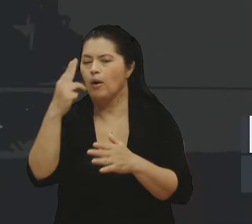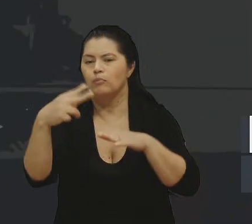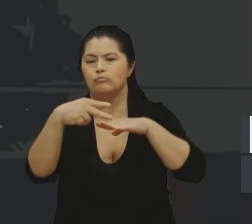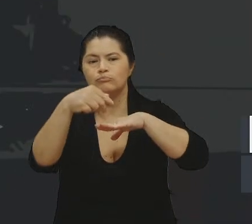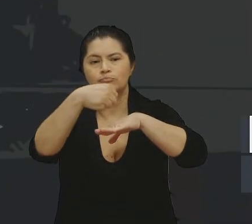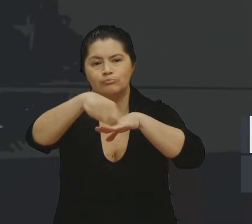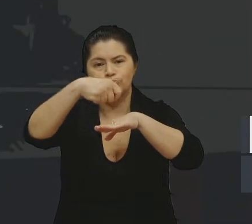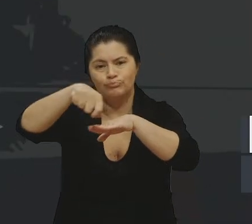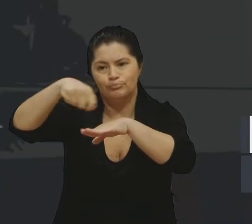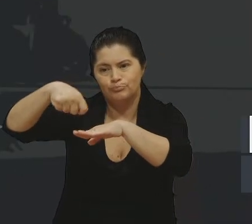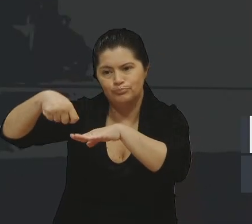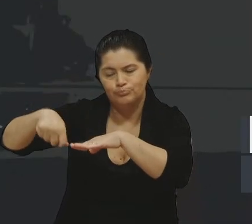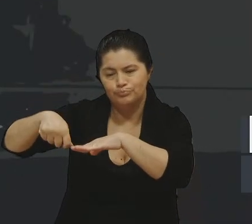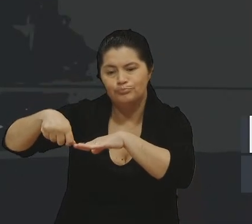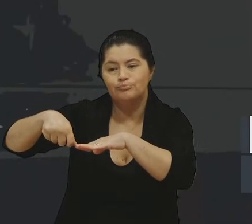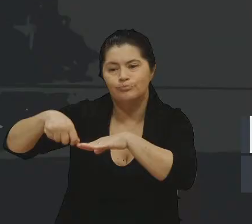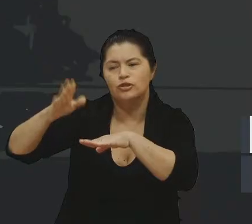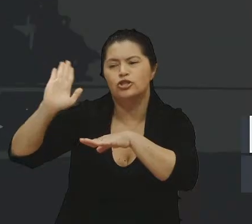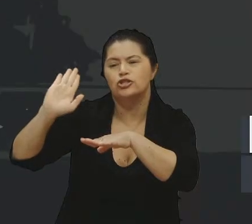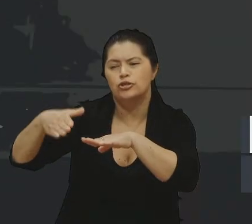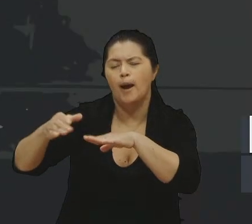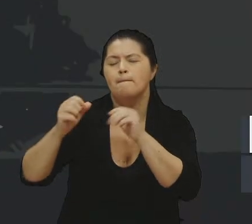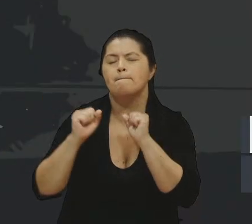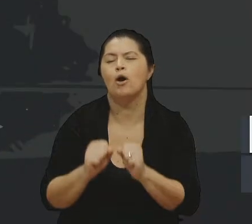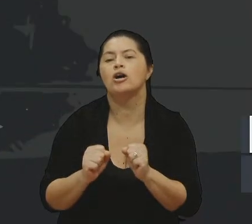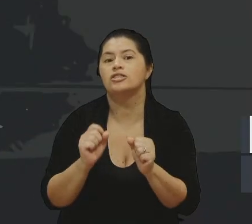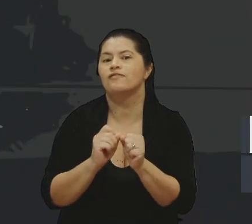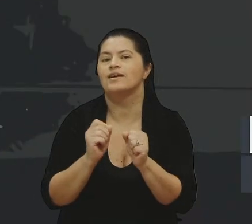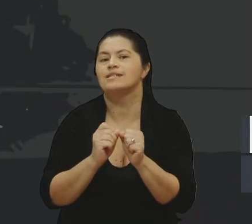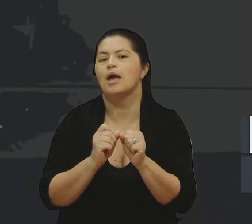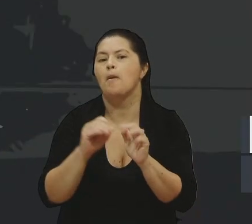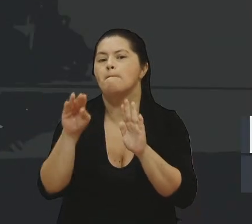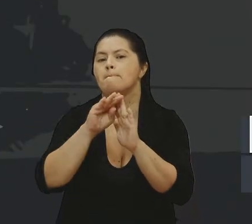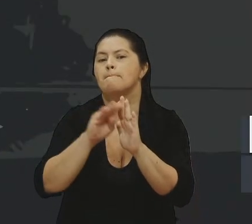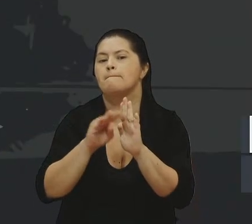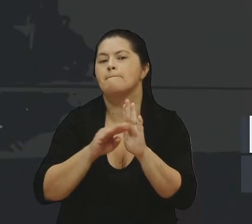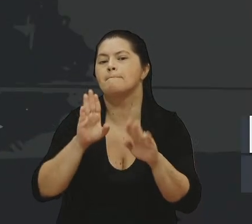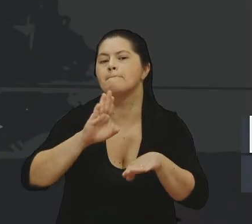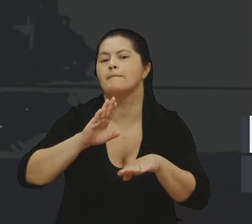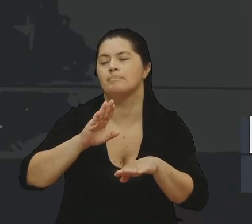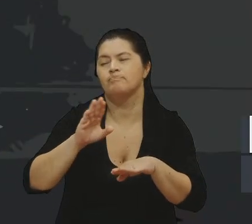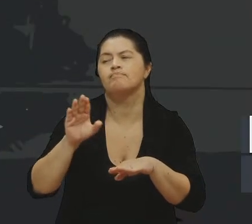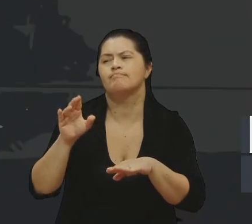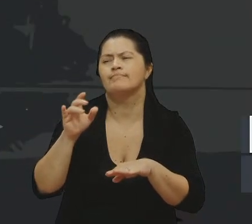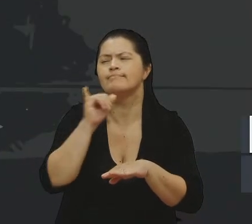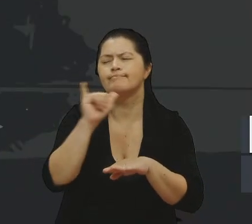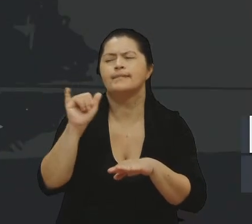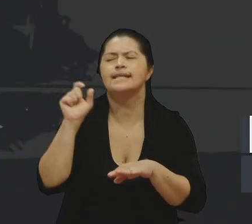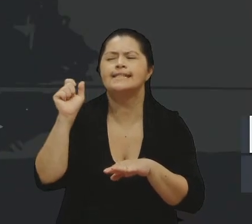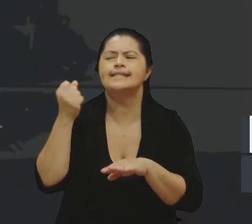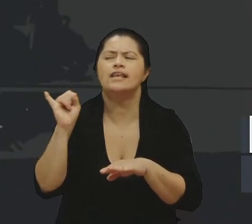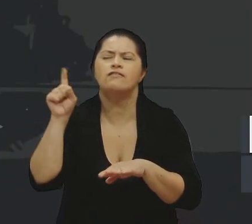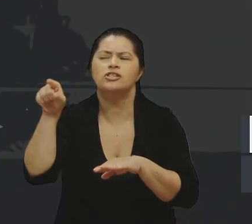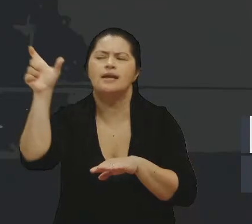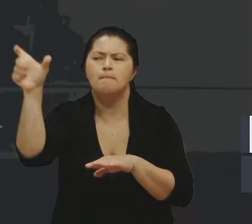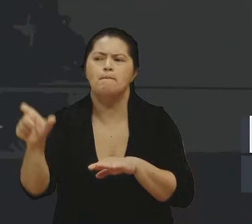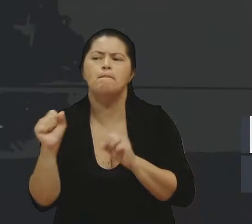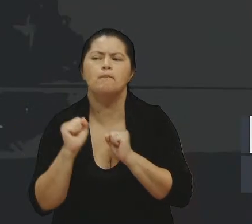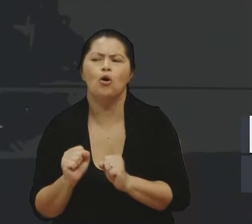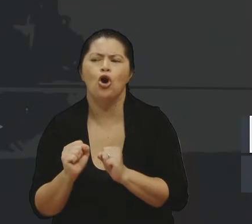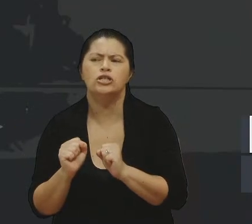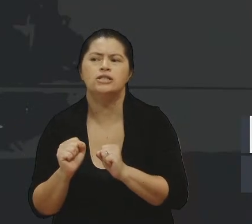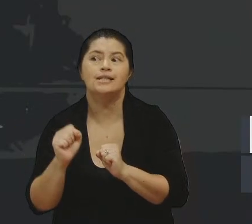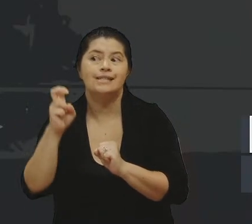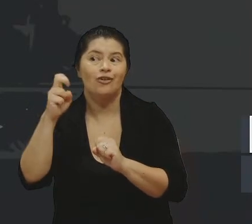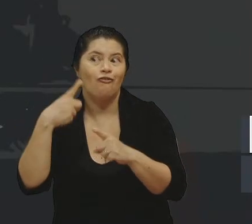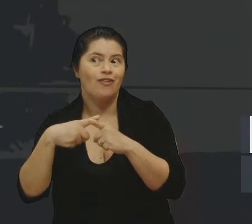manicure atende a pessoa uma vez, ela já pode criar o plano. Olha só, se você vier aqui mais 5 vezes, você tem um plano de assinatura, você pode comprar no cartão, já fica pago para